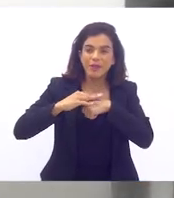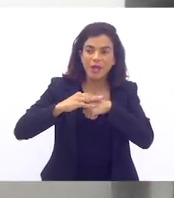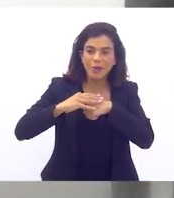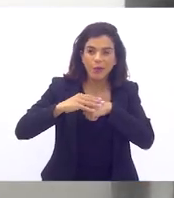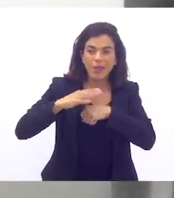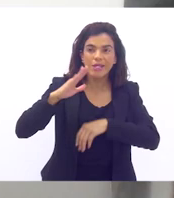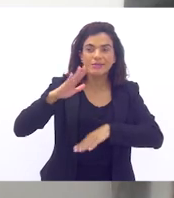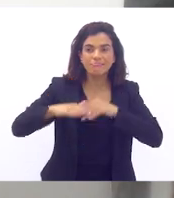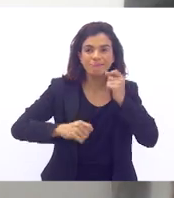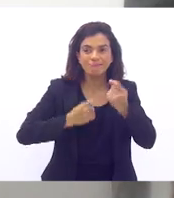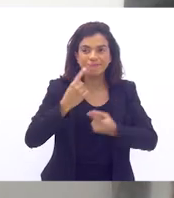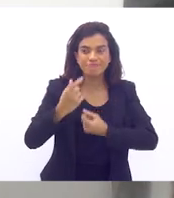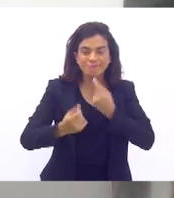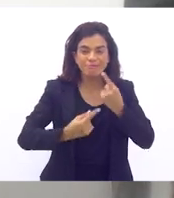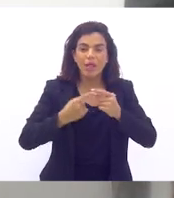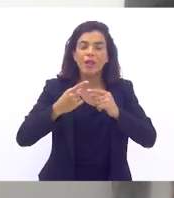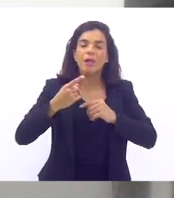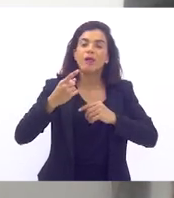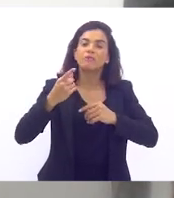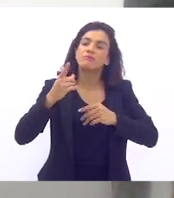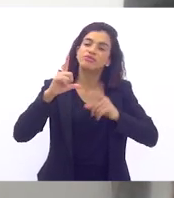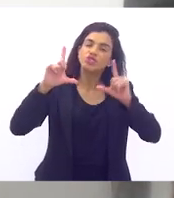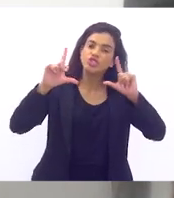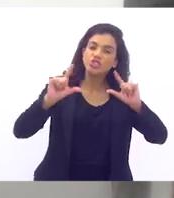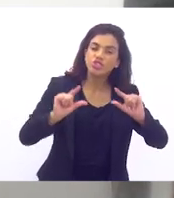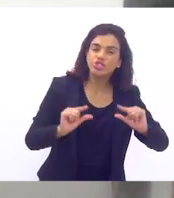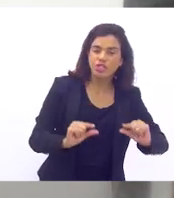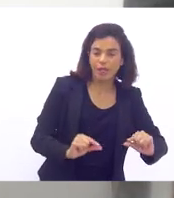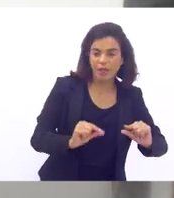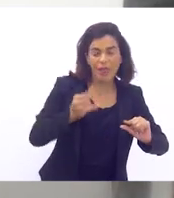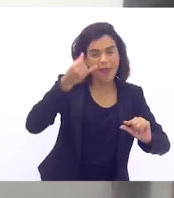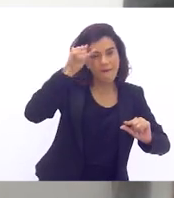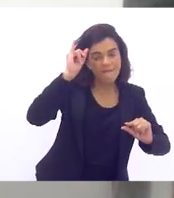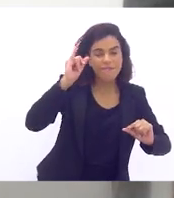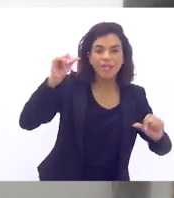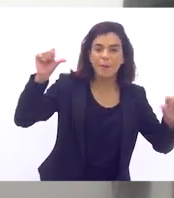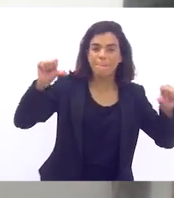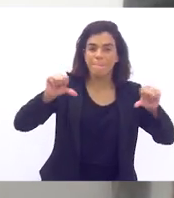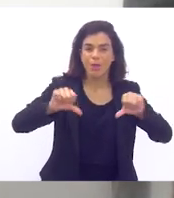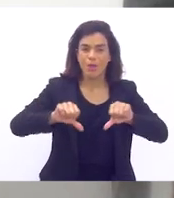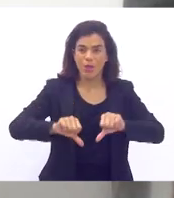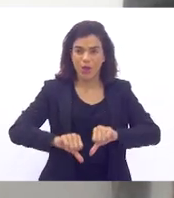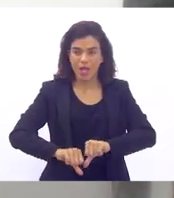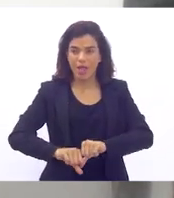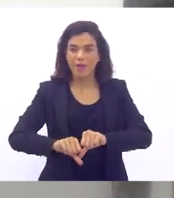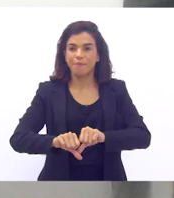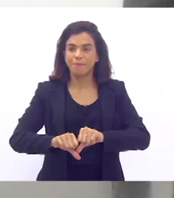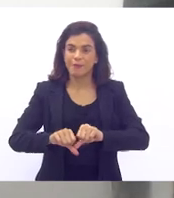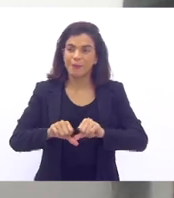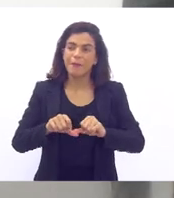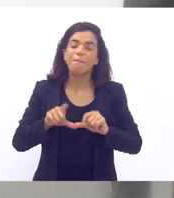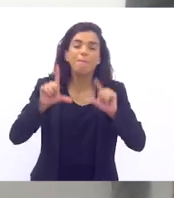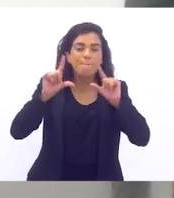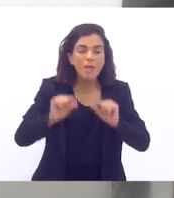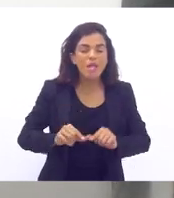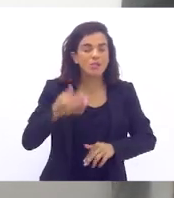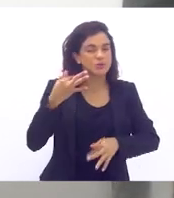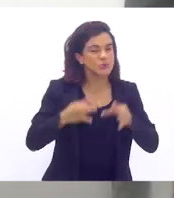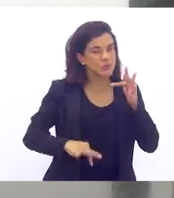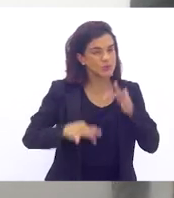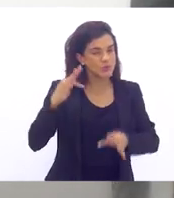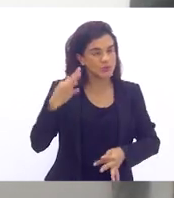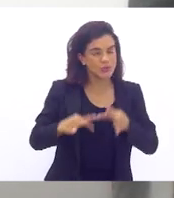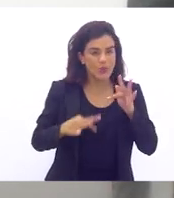muitas vezes regride né não piora o quadro do paciente conforto traz menos dor então